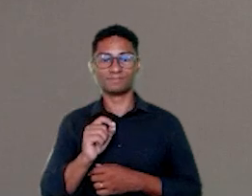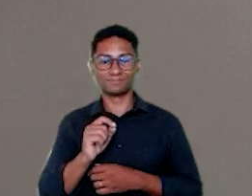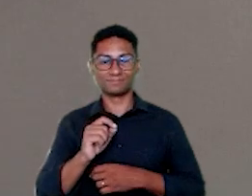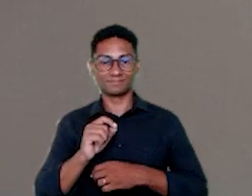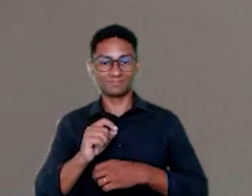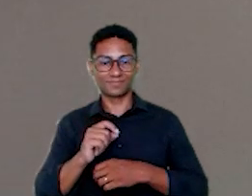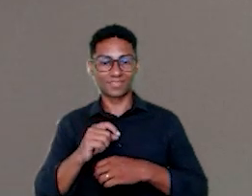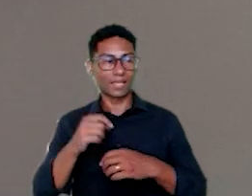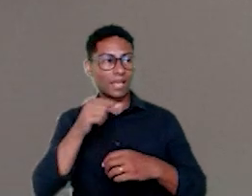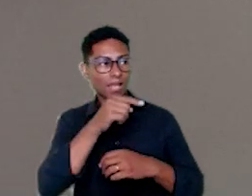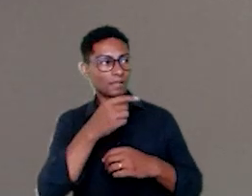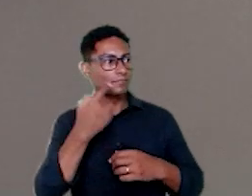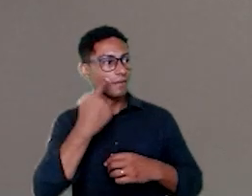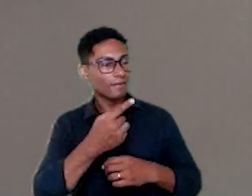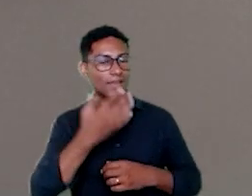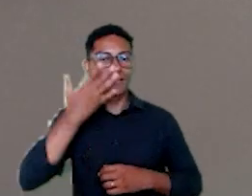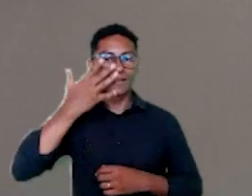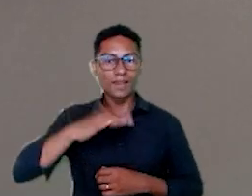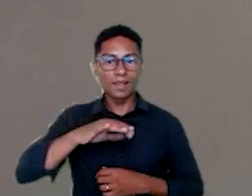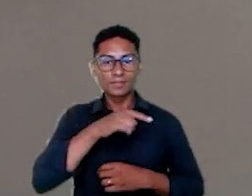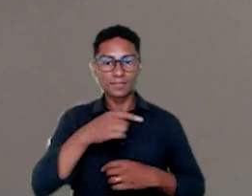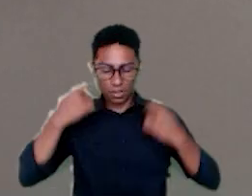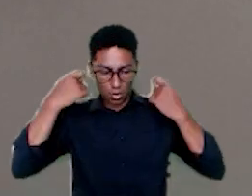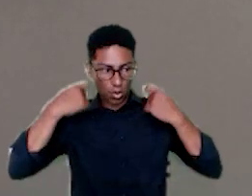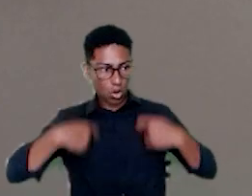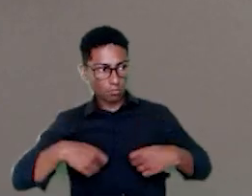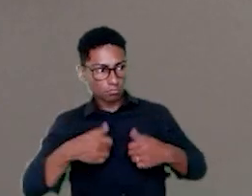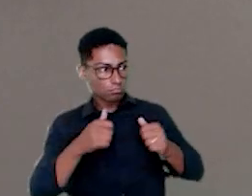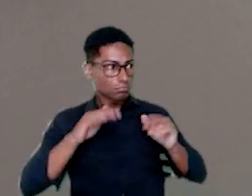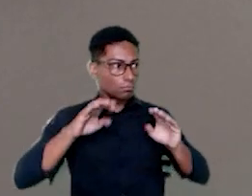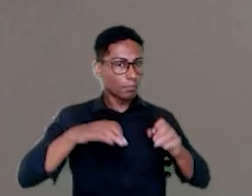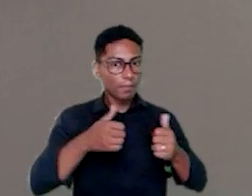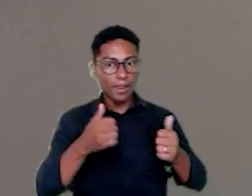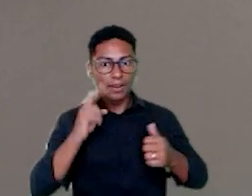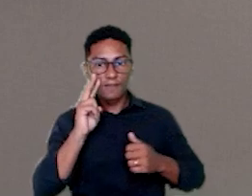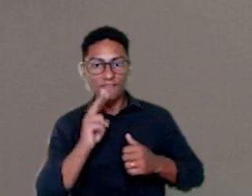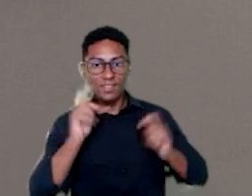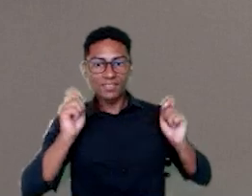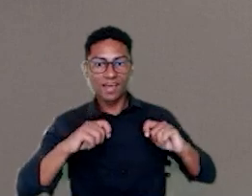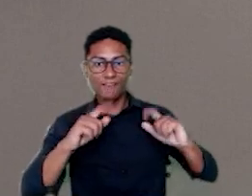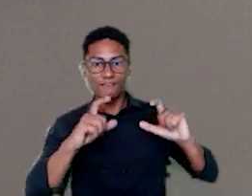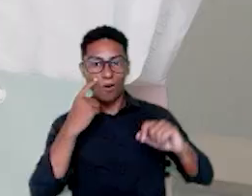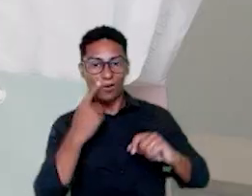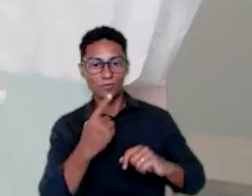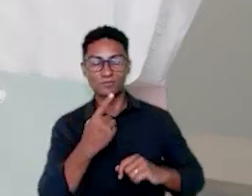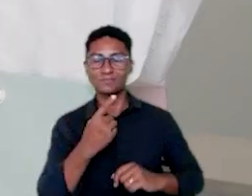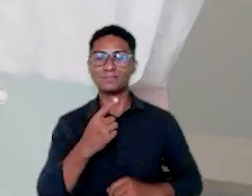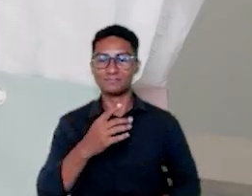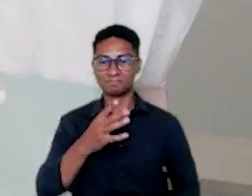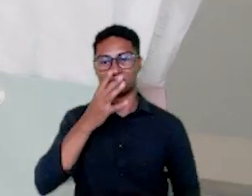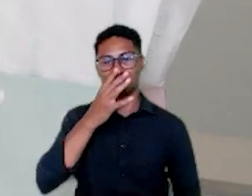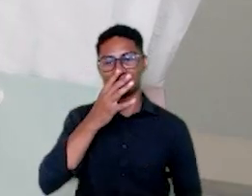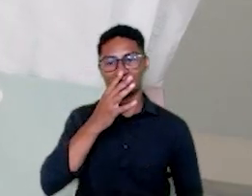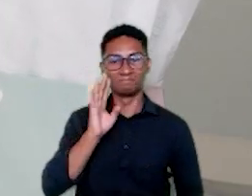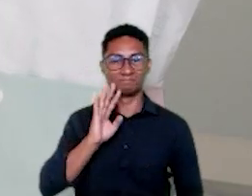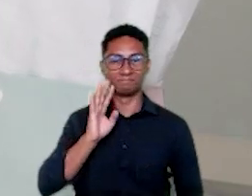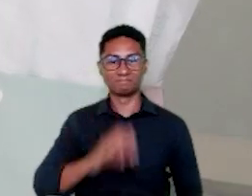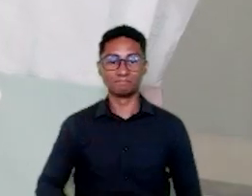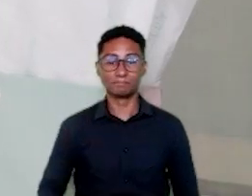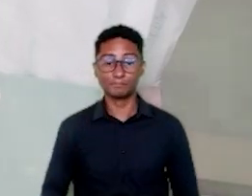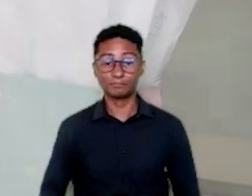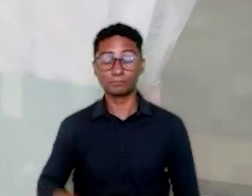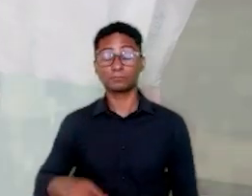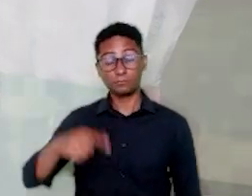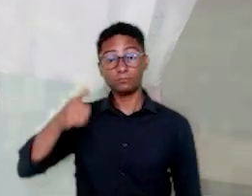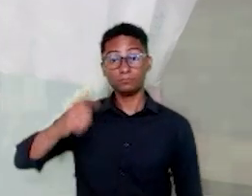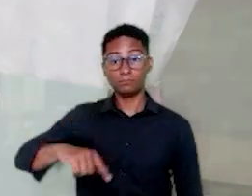né? A criança vestida, é um feedback muito interessante que dá um super retorno. Outra boa estratégia para o Natal